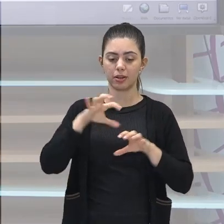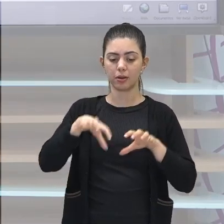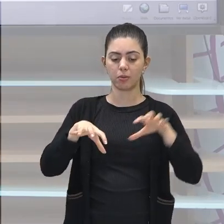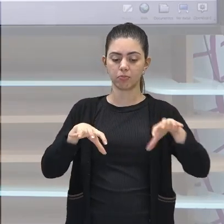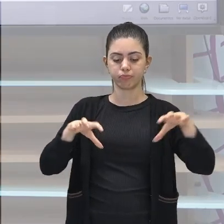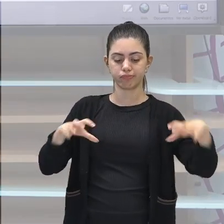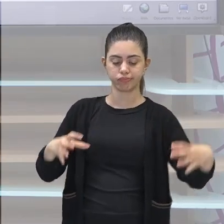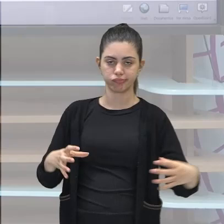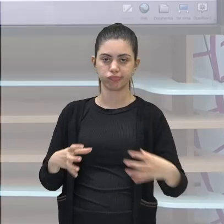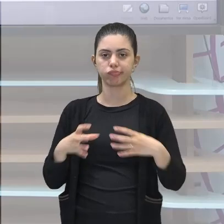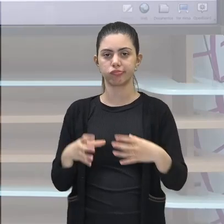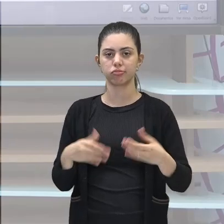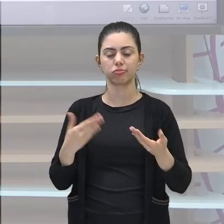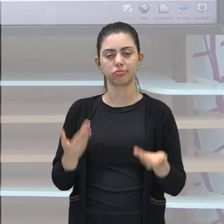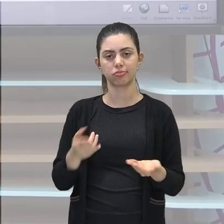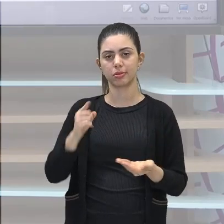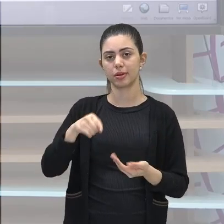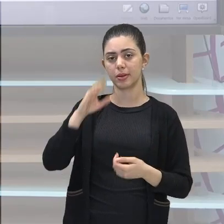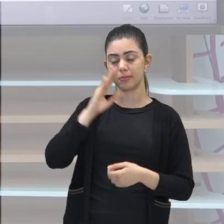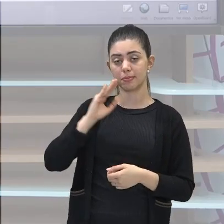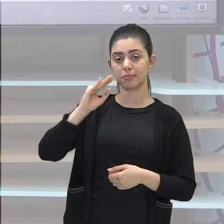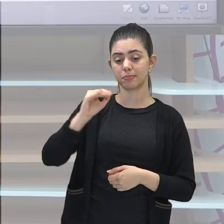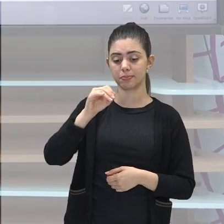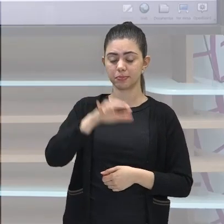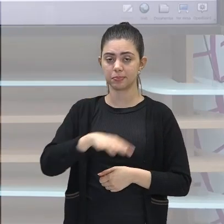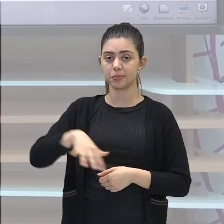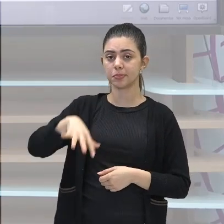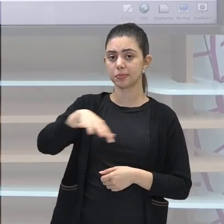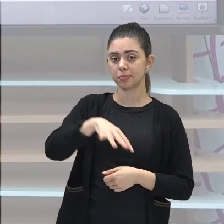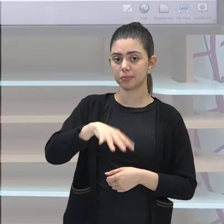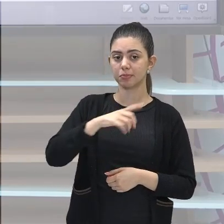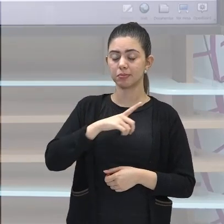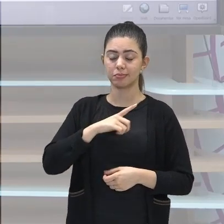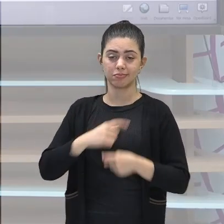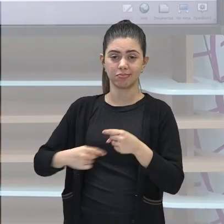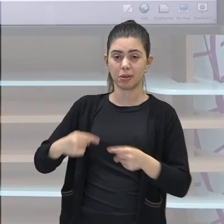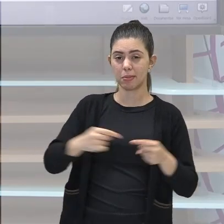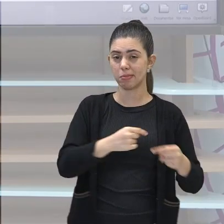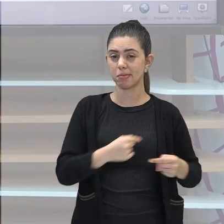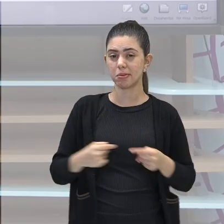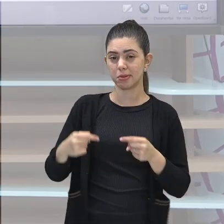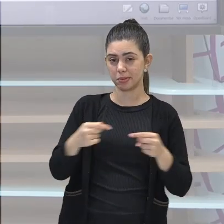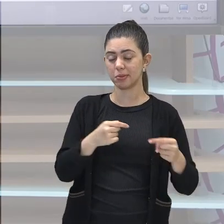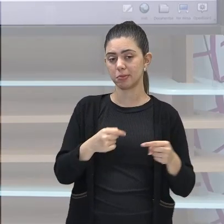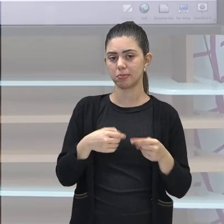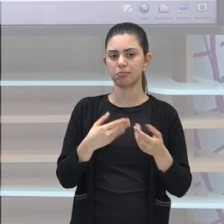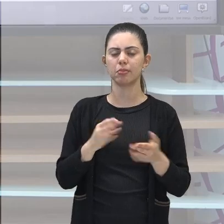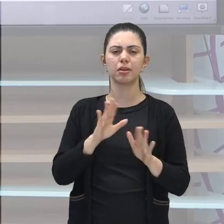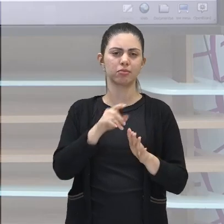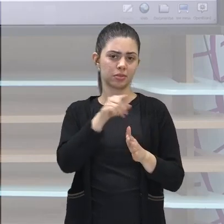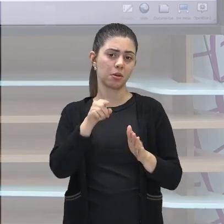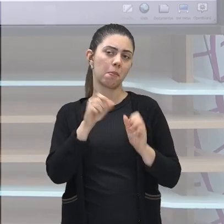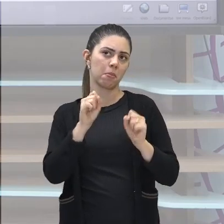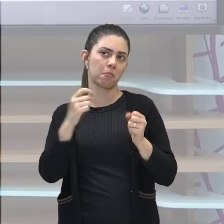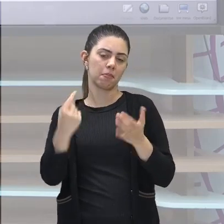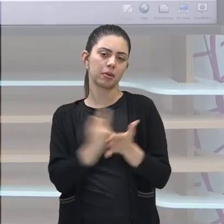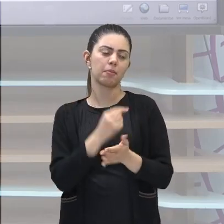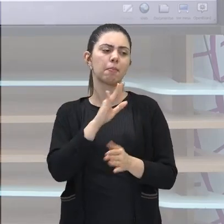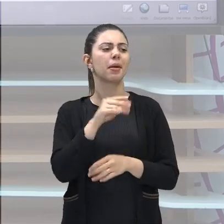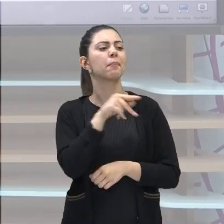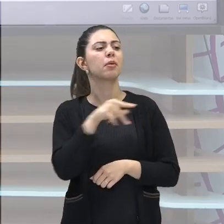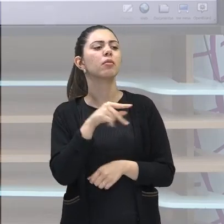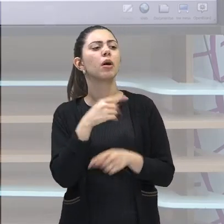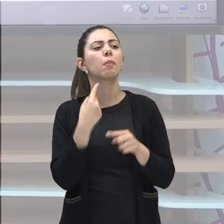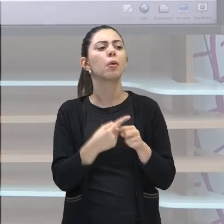foi a principal região que houve os conflitos. Aí você me pergunta, mas professor,